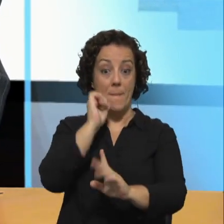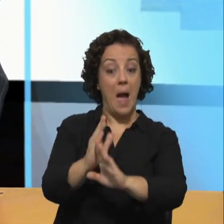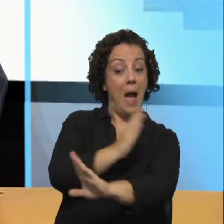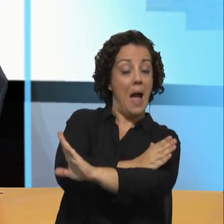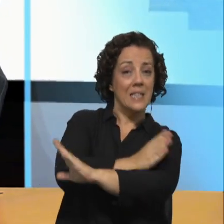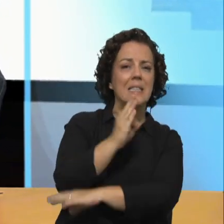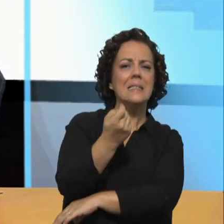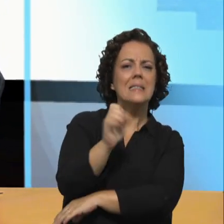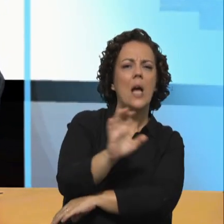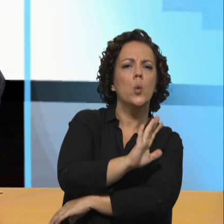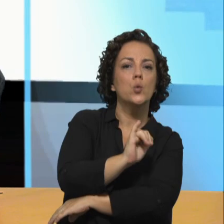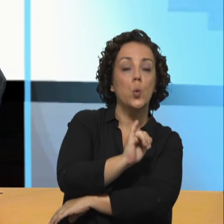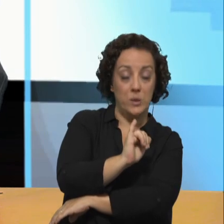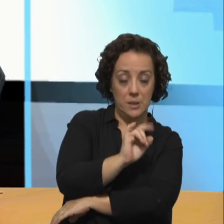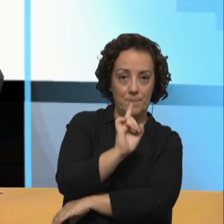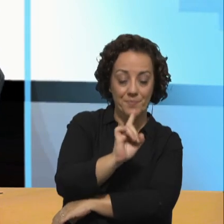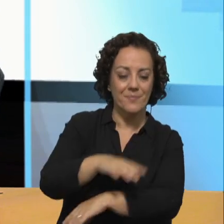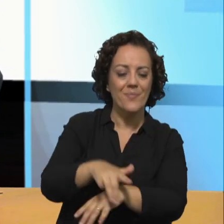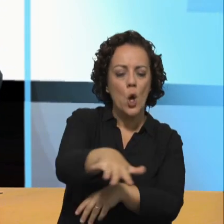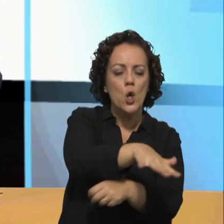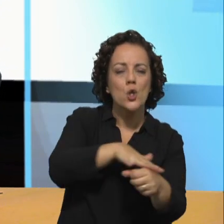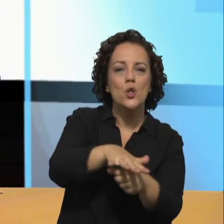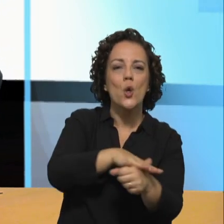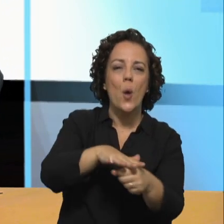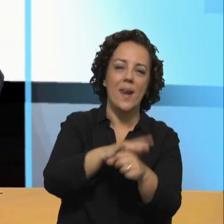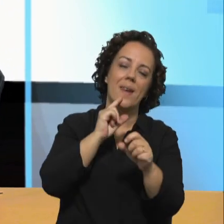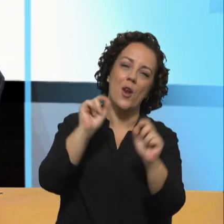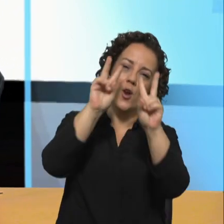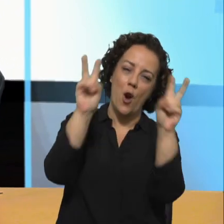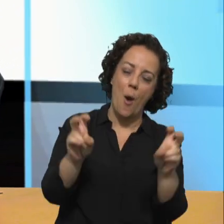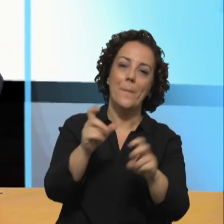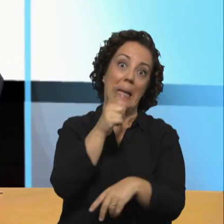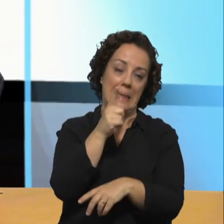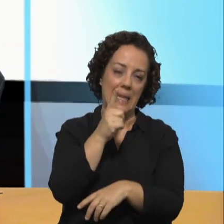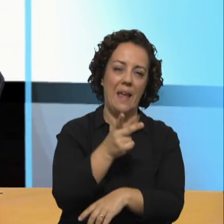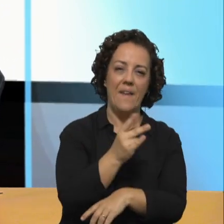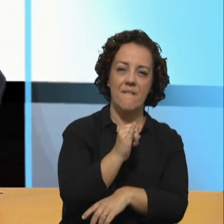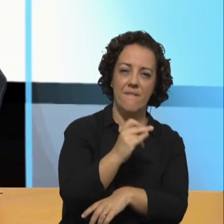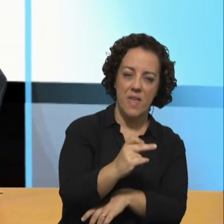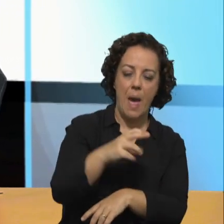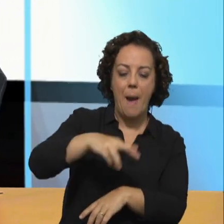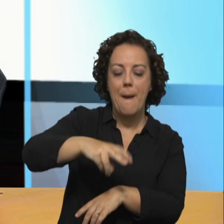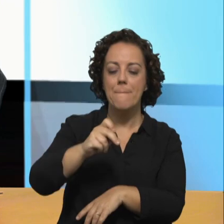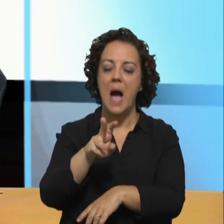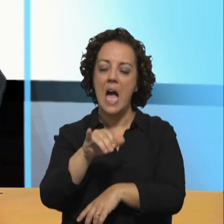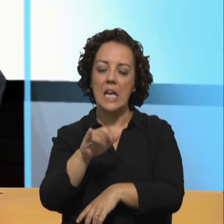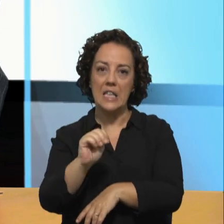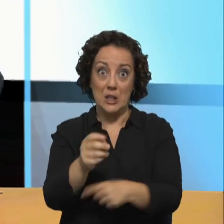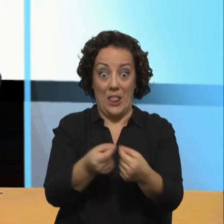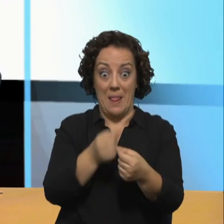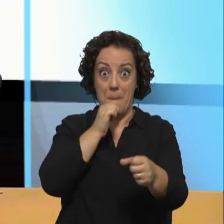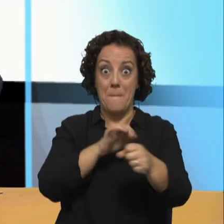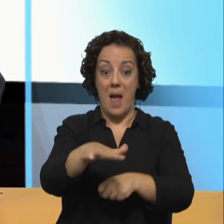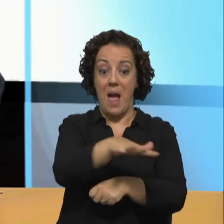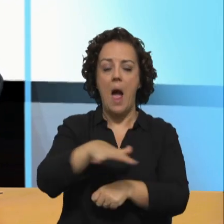esta região, a faixa costeira, ou a chamada Via Maris, foi tomada por povos que vinham